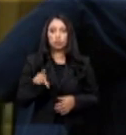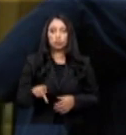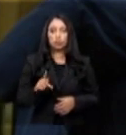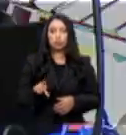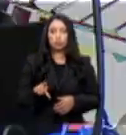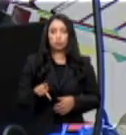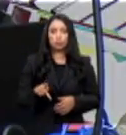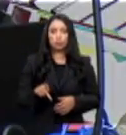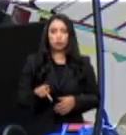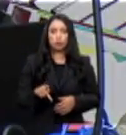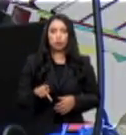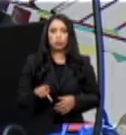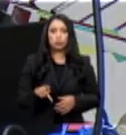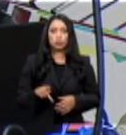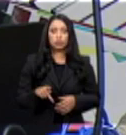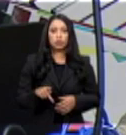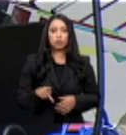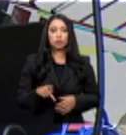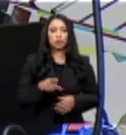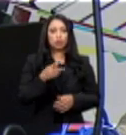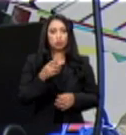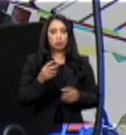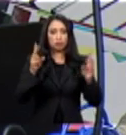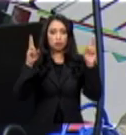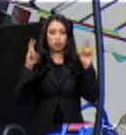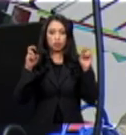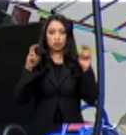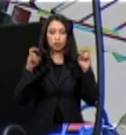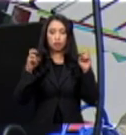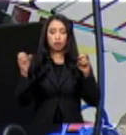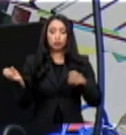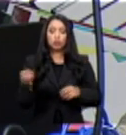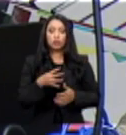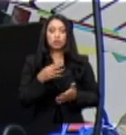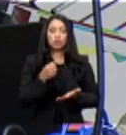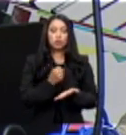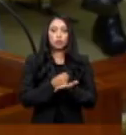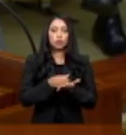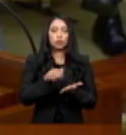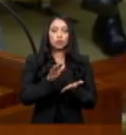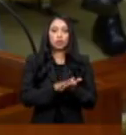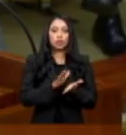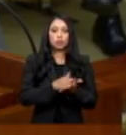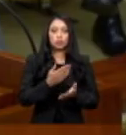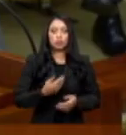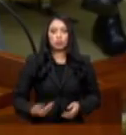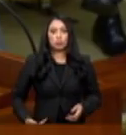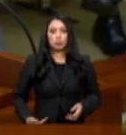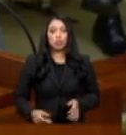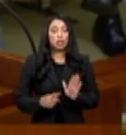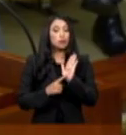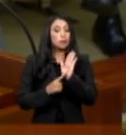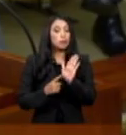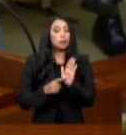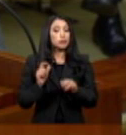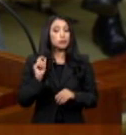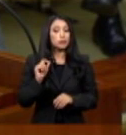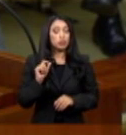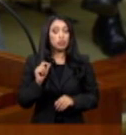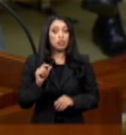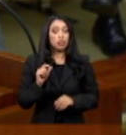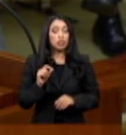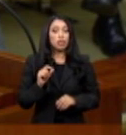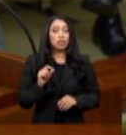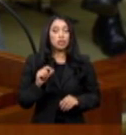Administrativo, sobre a inovação no serviço e na contratação pública. Ele aponta que a inovação é a chave do